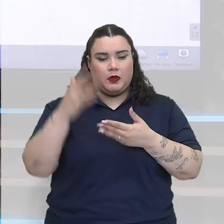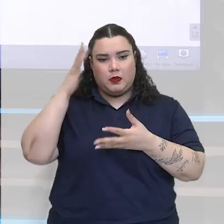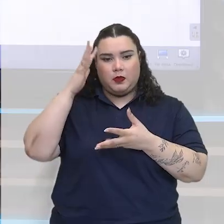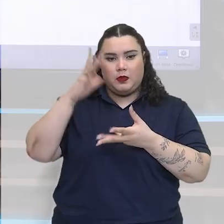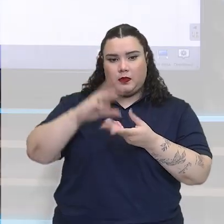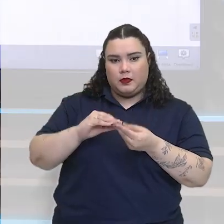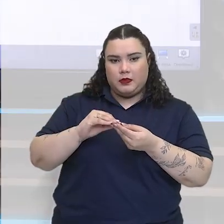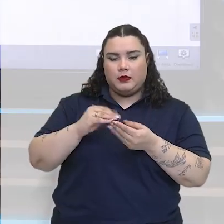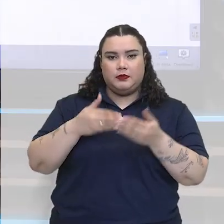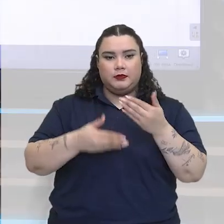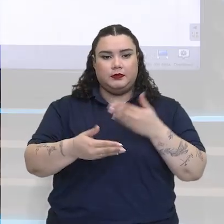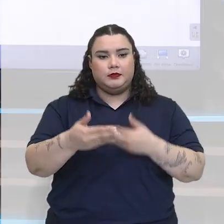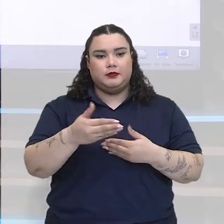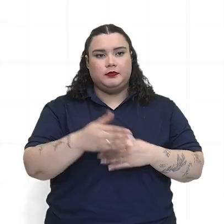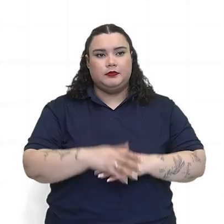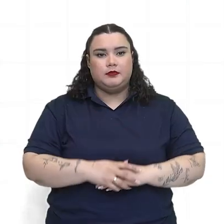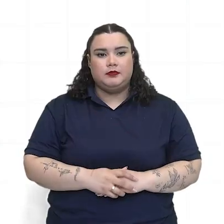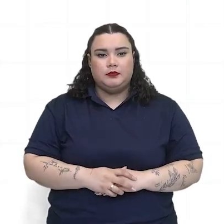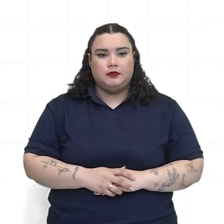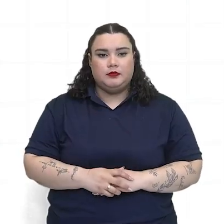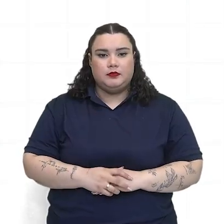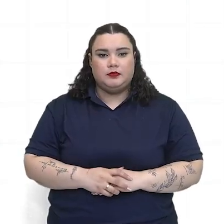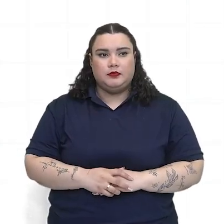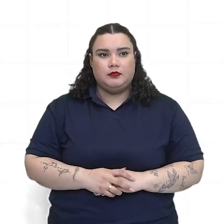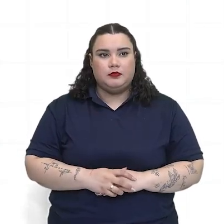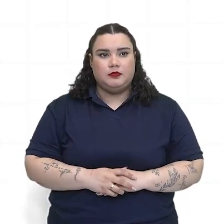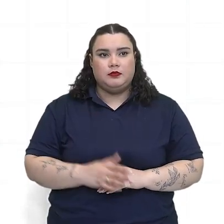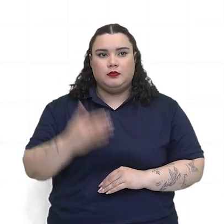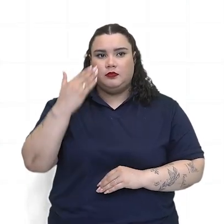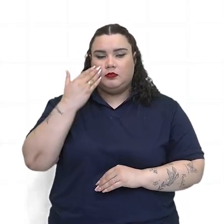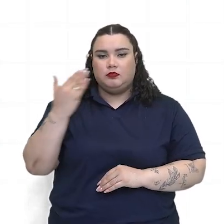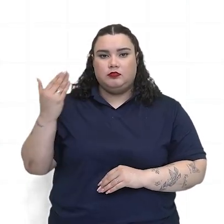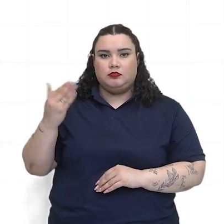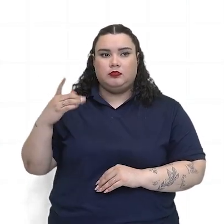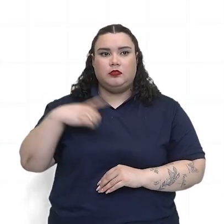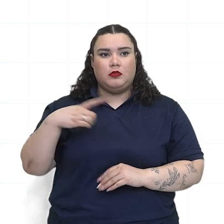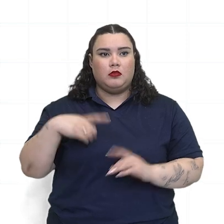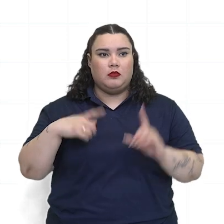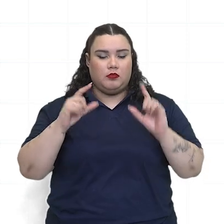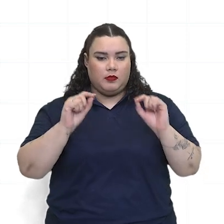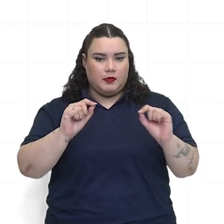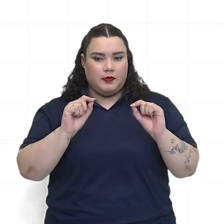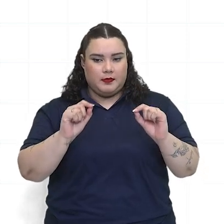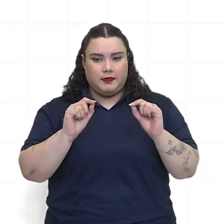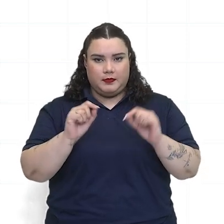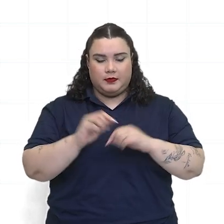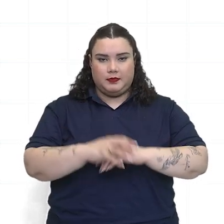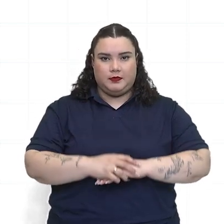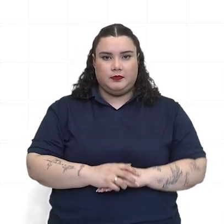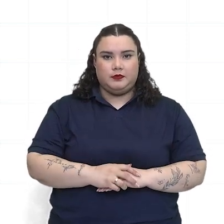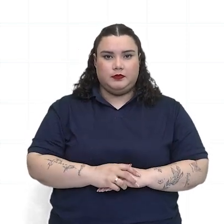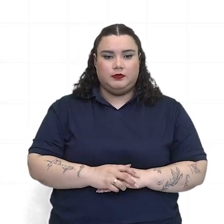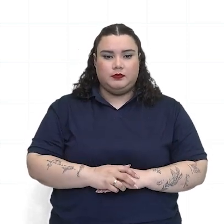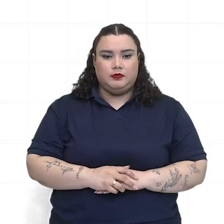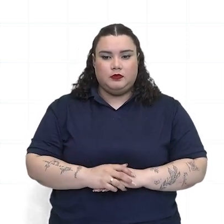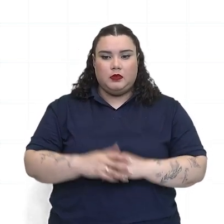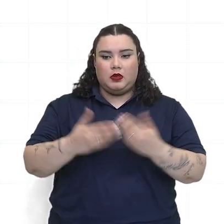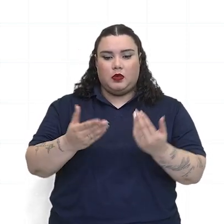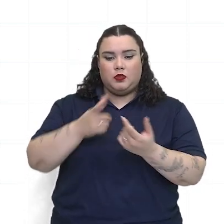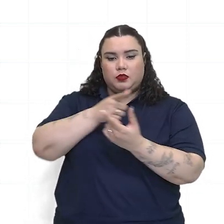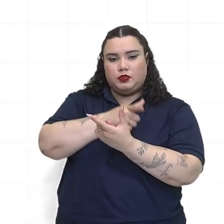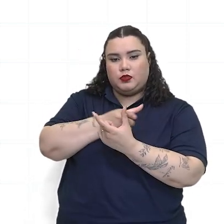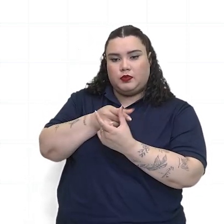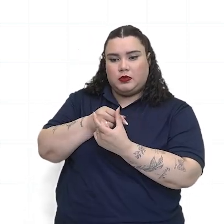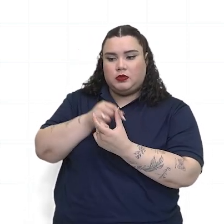entender ainda mais? Vamos lá. Olha o que eu tenho aqui. Eu tenho, então, que com o